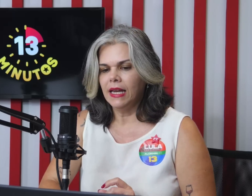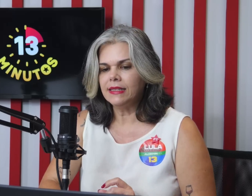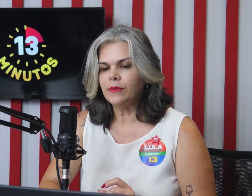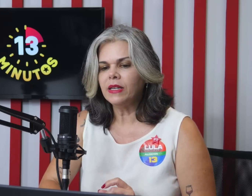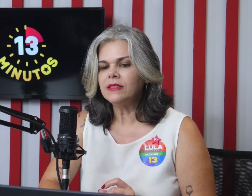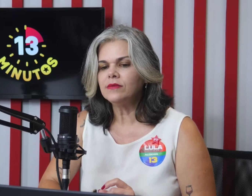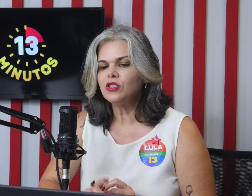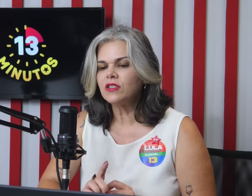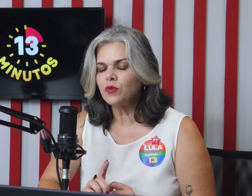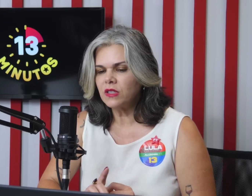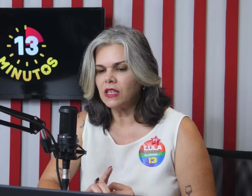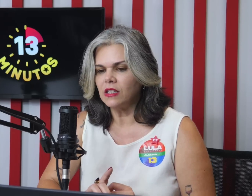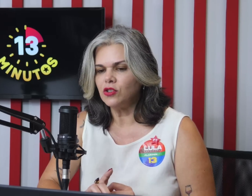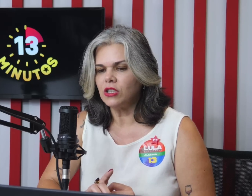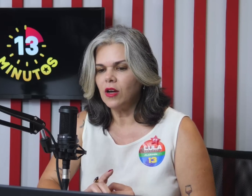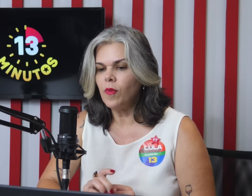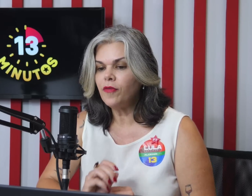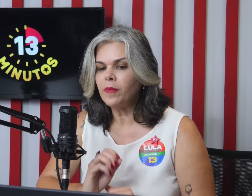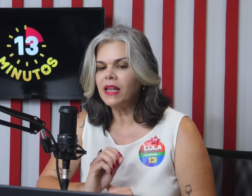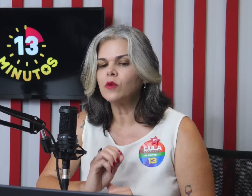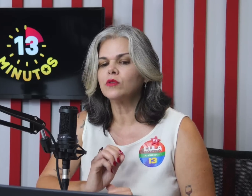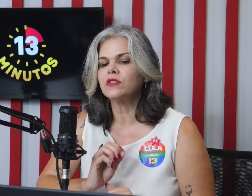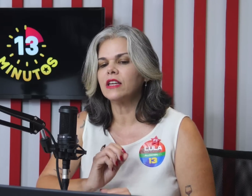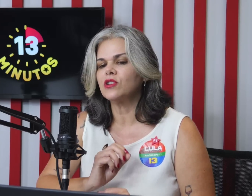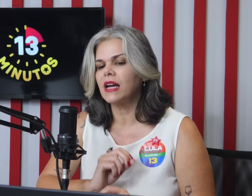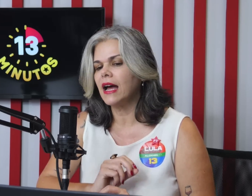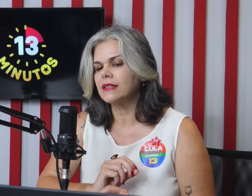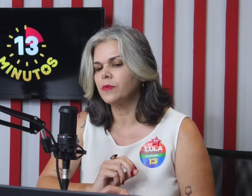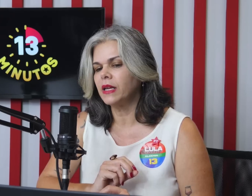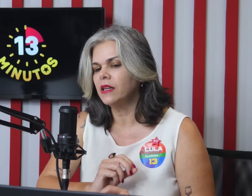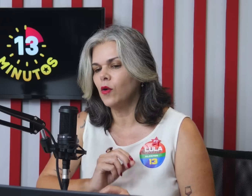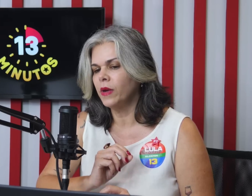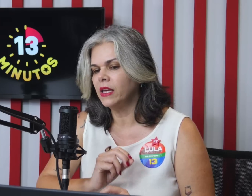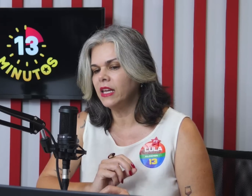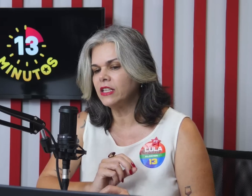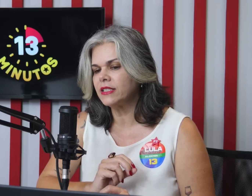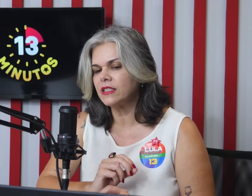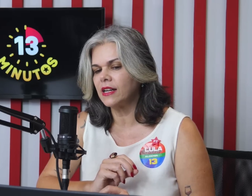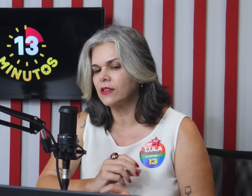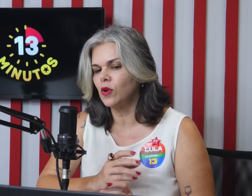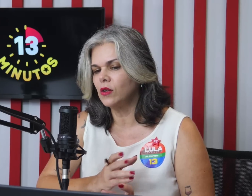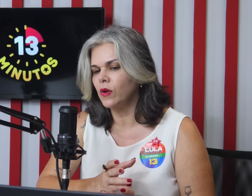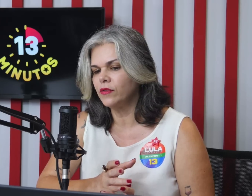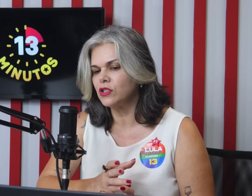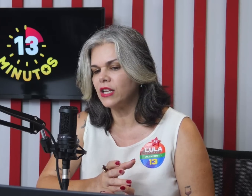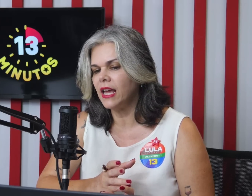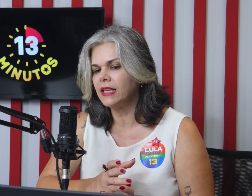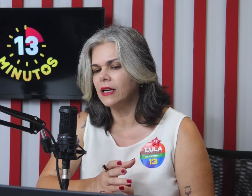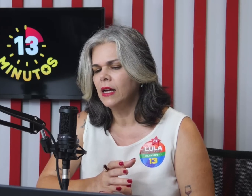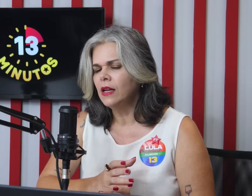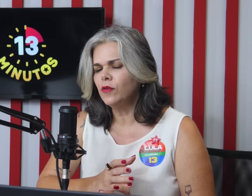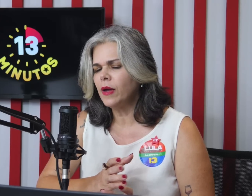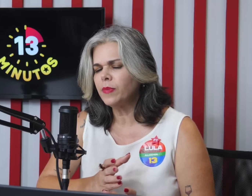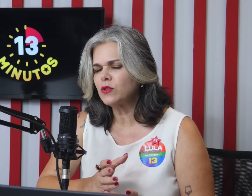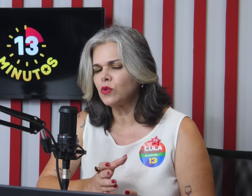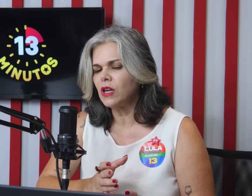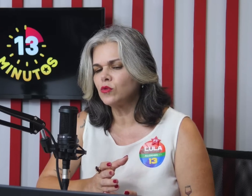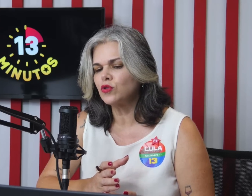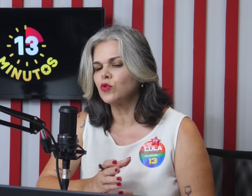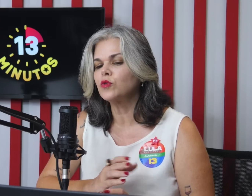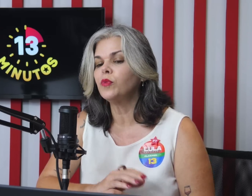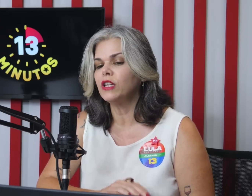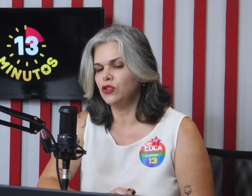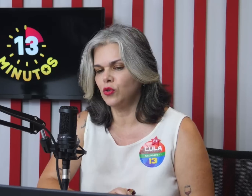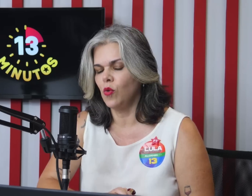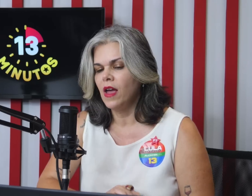Ele também disse o seguinte uma família quando sai de casa para ir a uma igreja seja católica ou evangélica não vai para